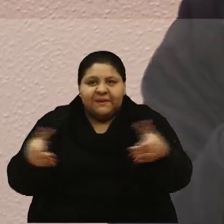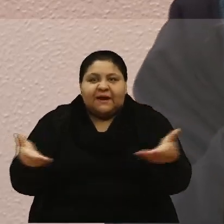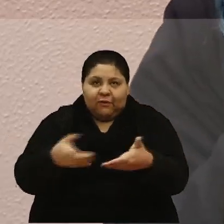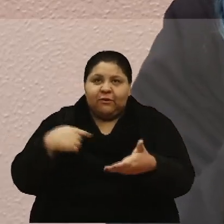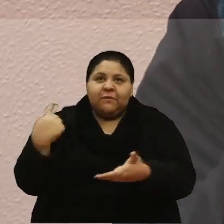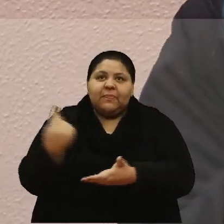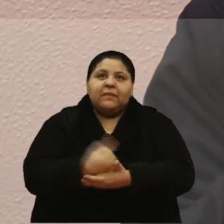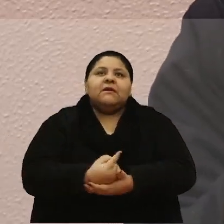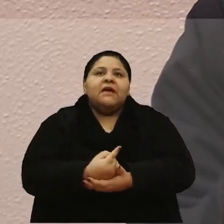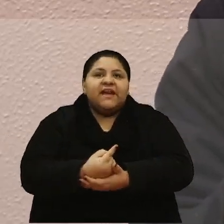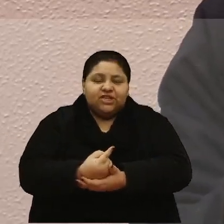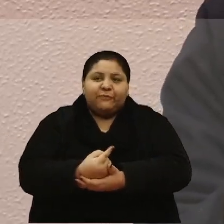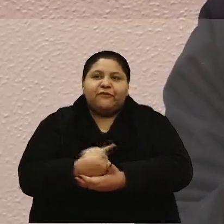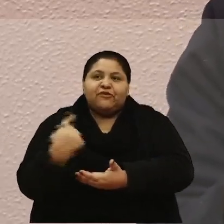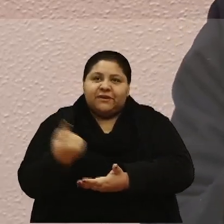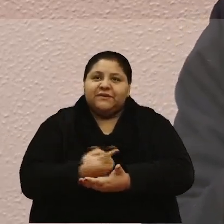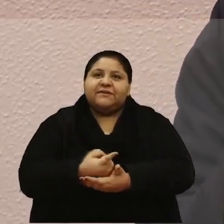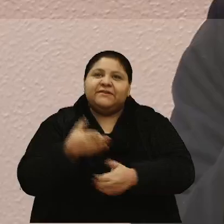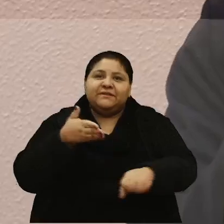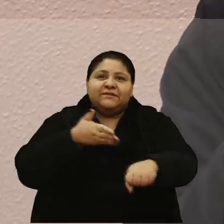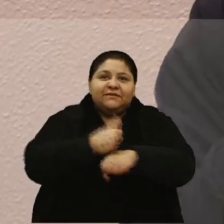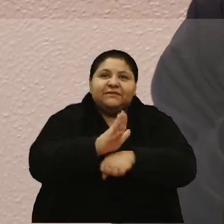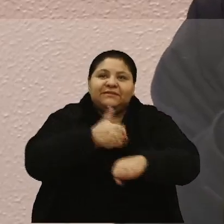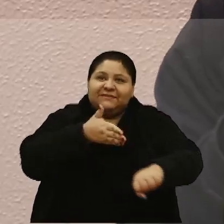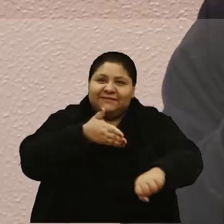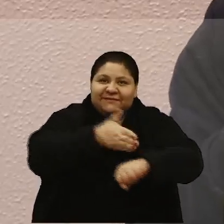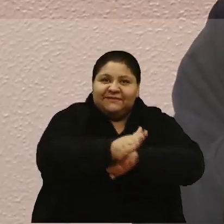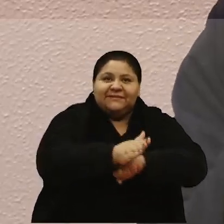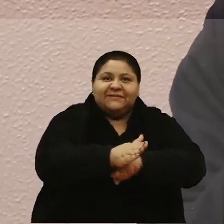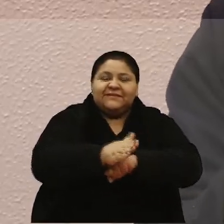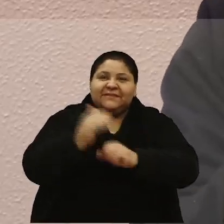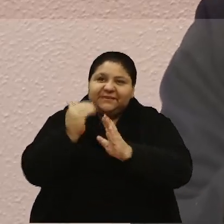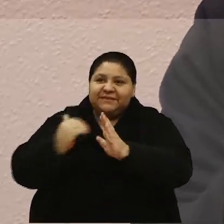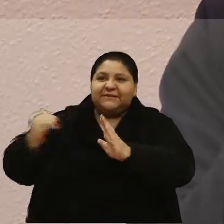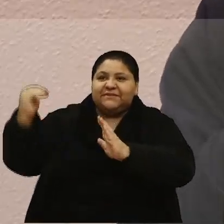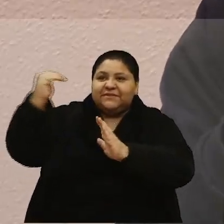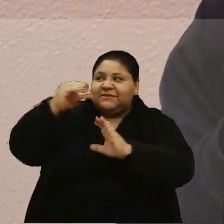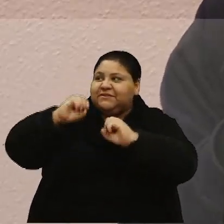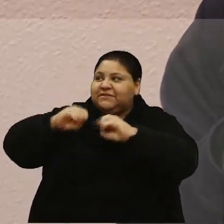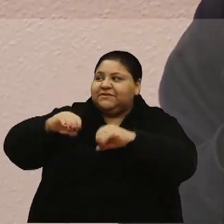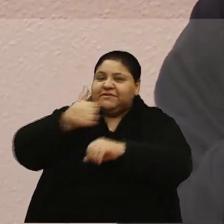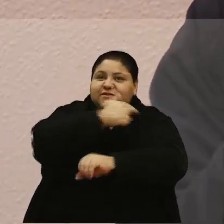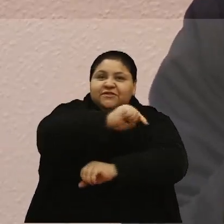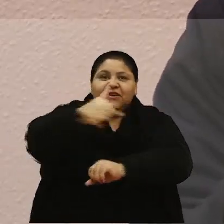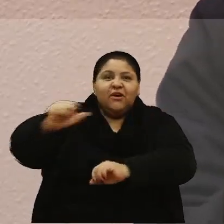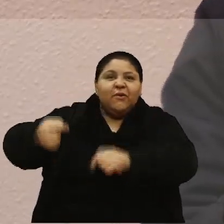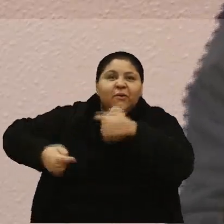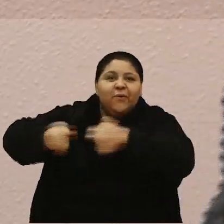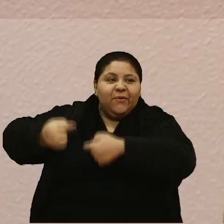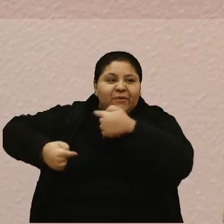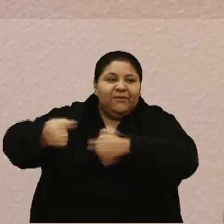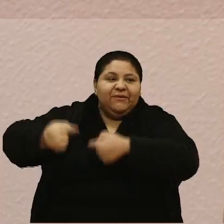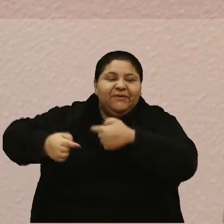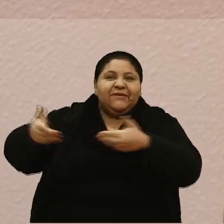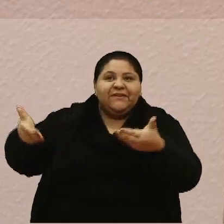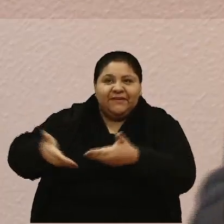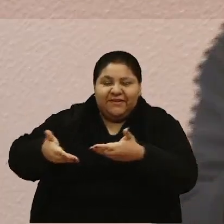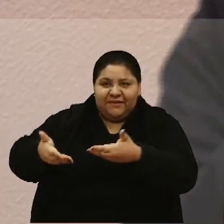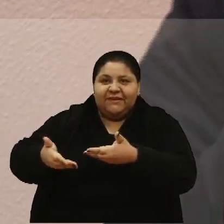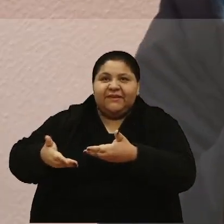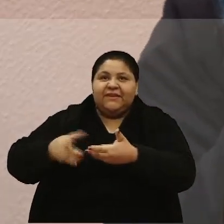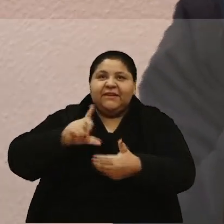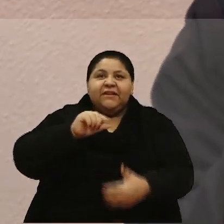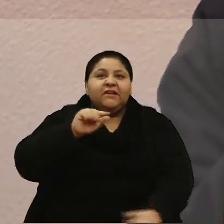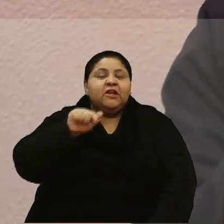vereadora, então, participando de uma mesa sobre o acesso ao ensino superior no Brasil e de outra debatendo sobre o papel das comunitárias. 10